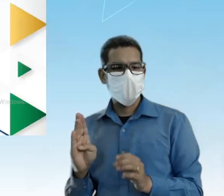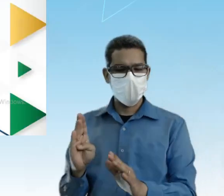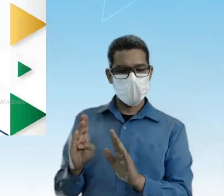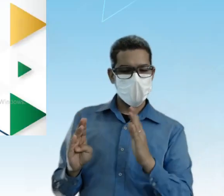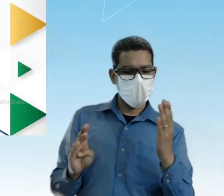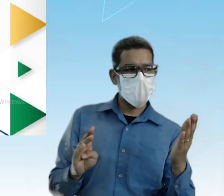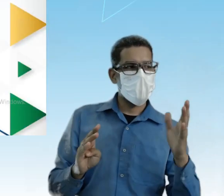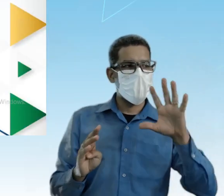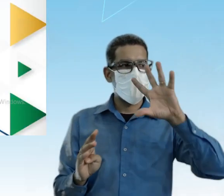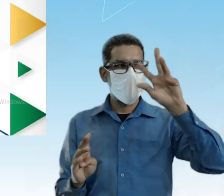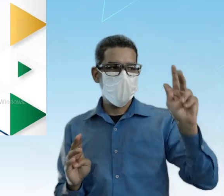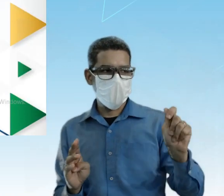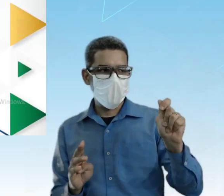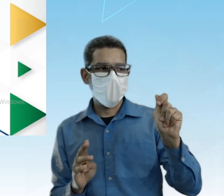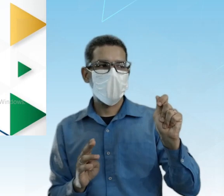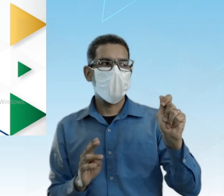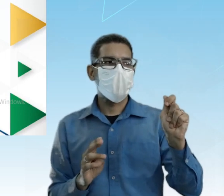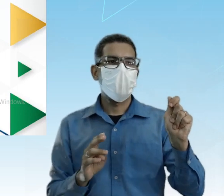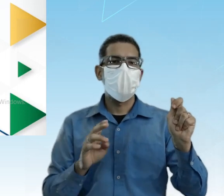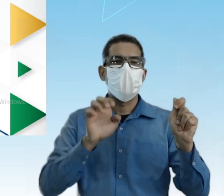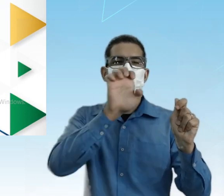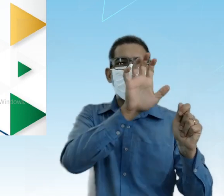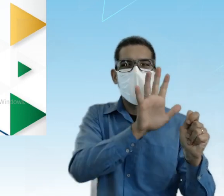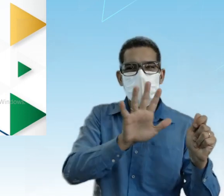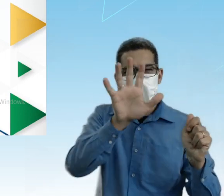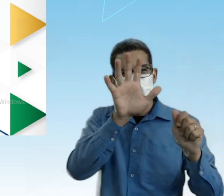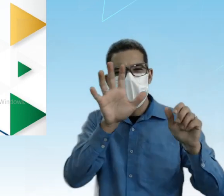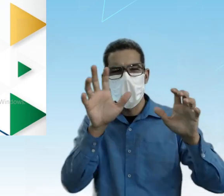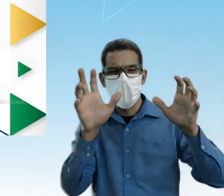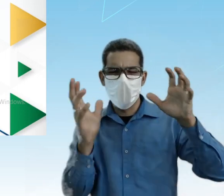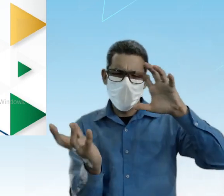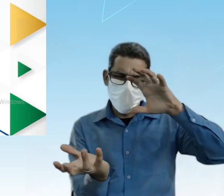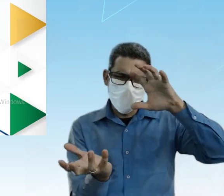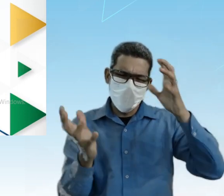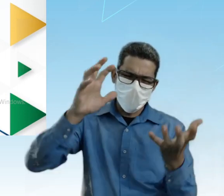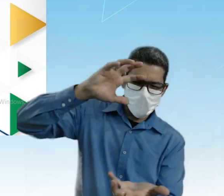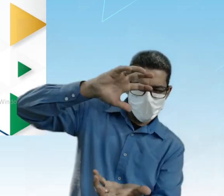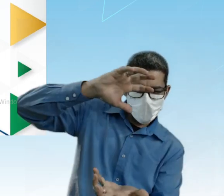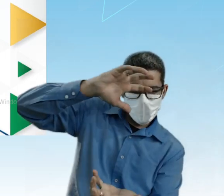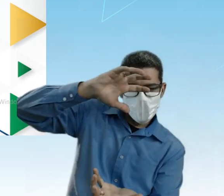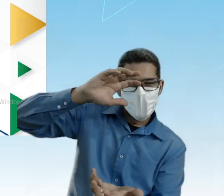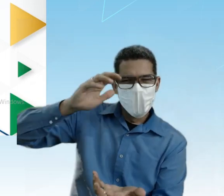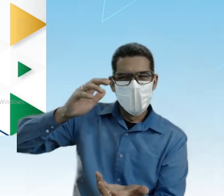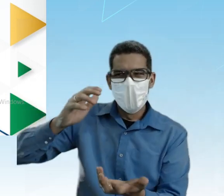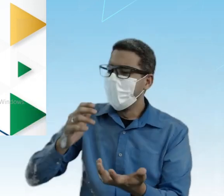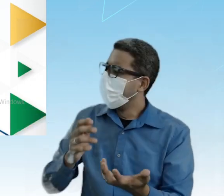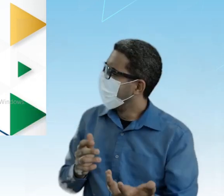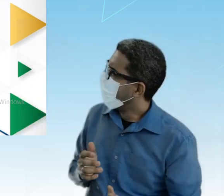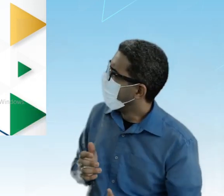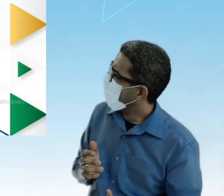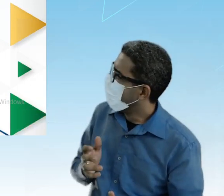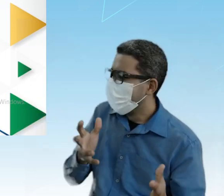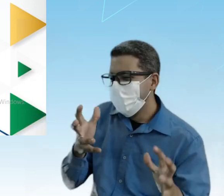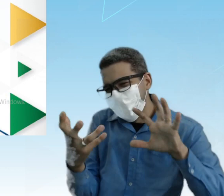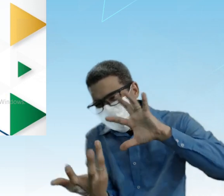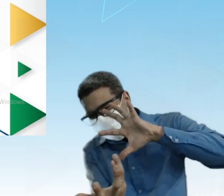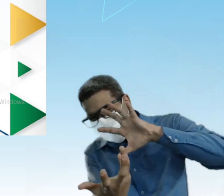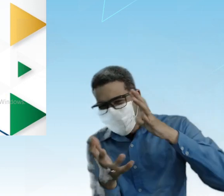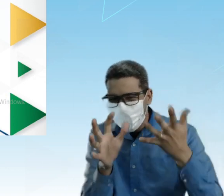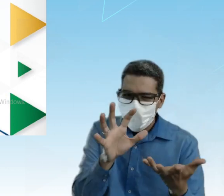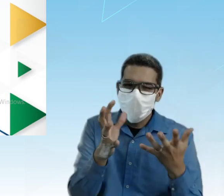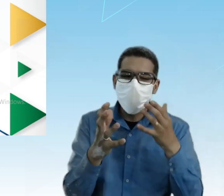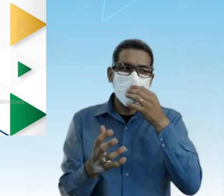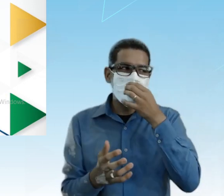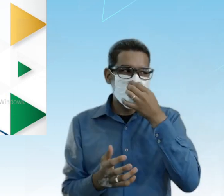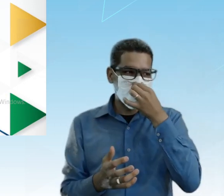está o africano, o europeu. Dá para perceber, meus amores? Ele está de cabeça para baixo. Mas dá para perceber,